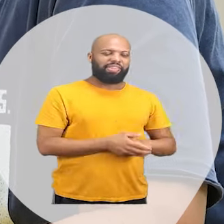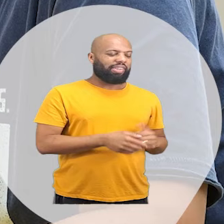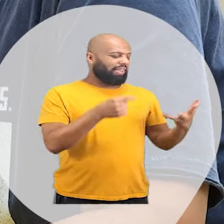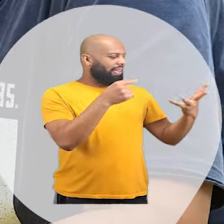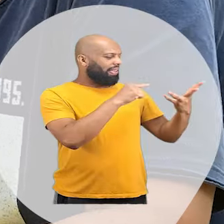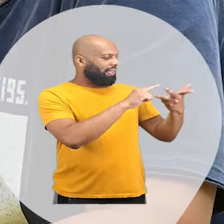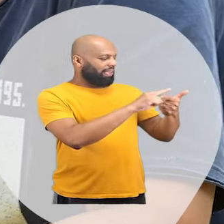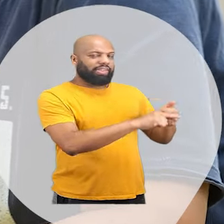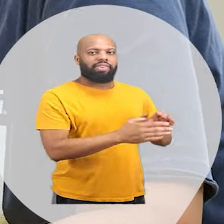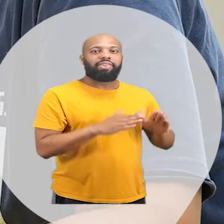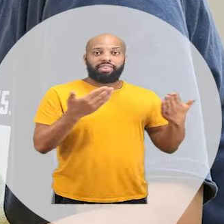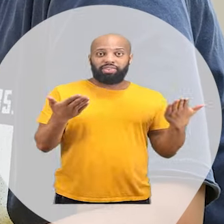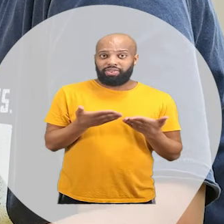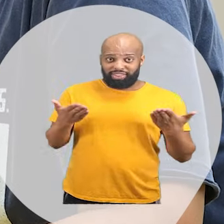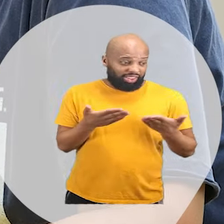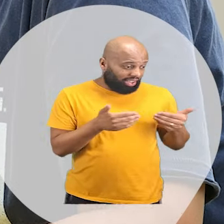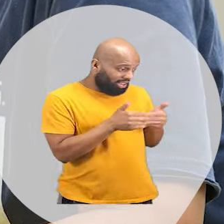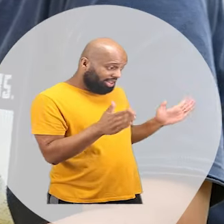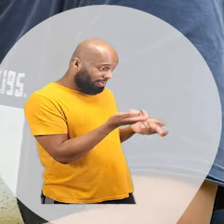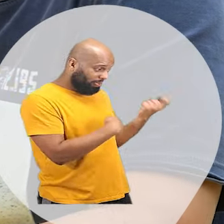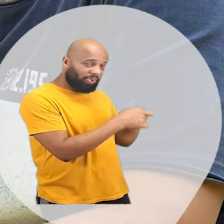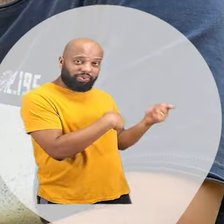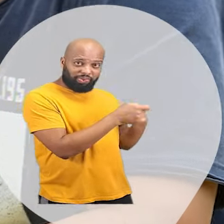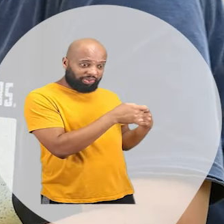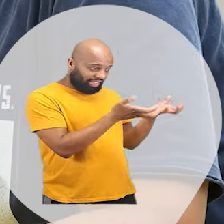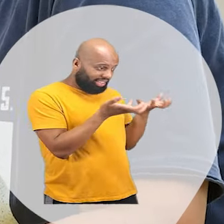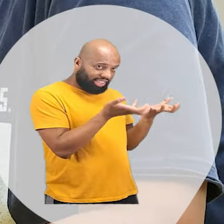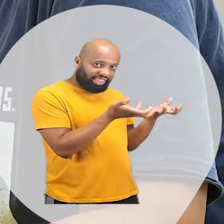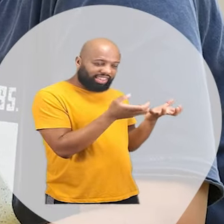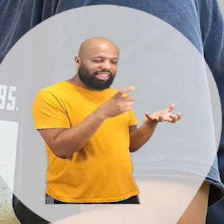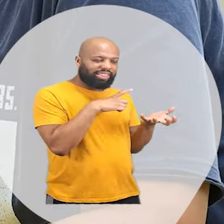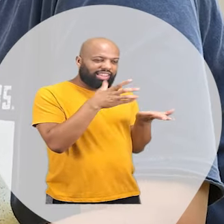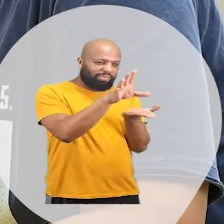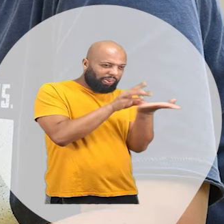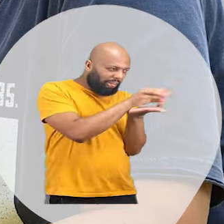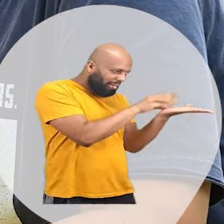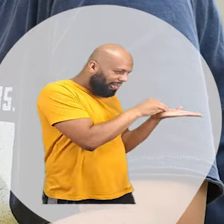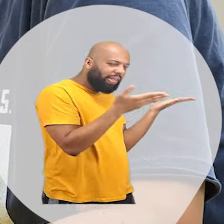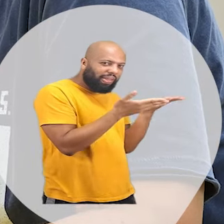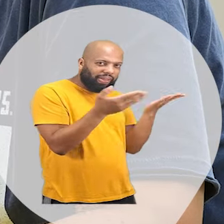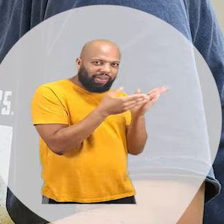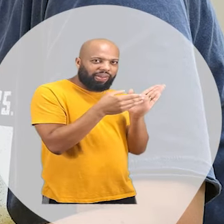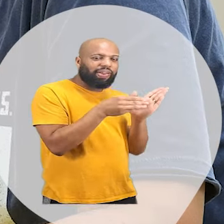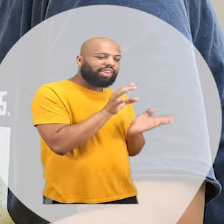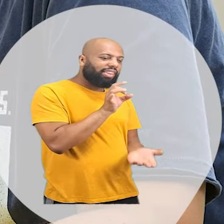muita coisa Ei Diogo Vamos abrir um negócio Opa a gente pega aqui umas inspirações